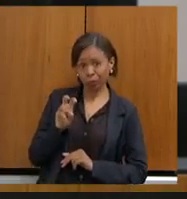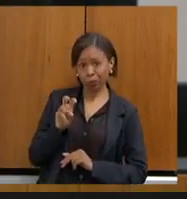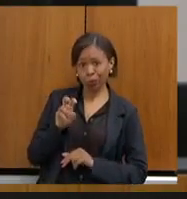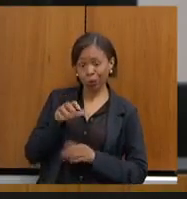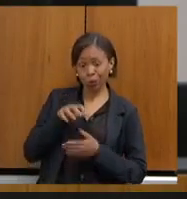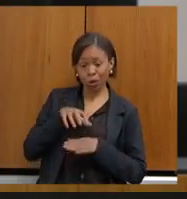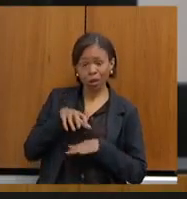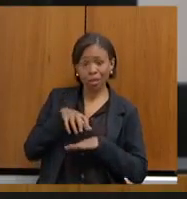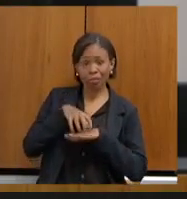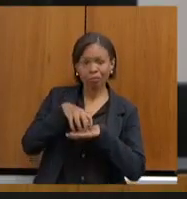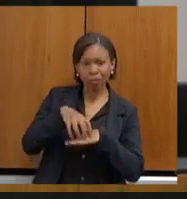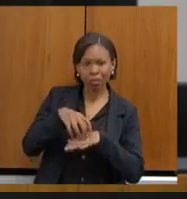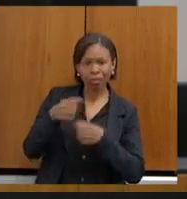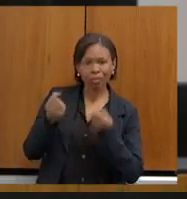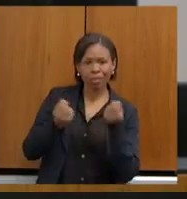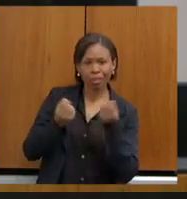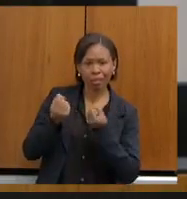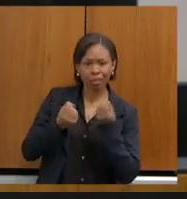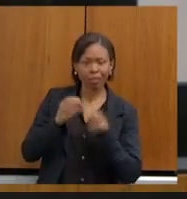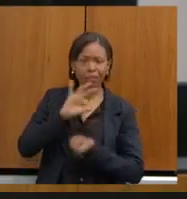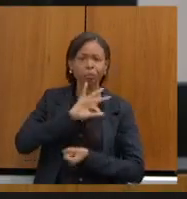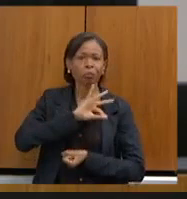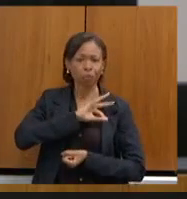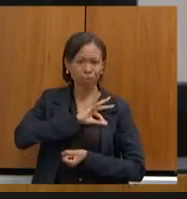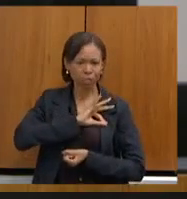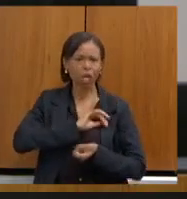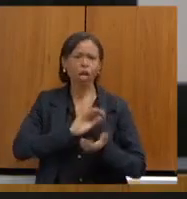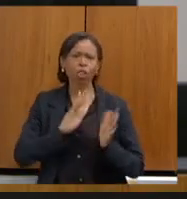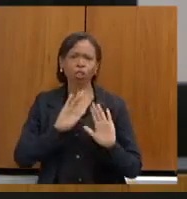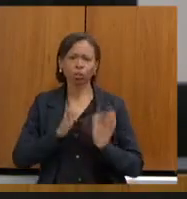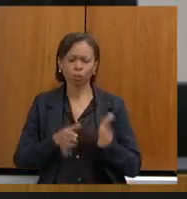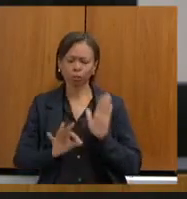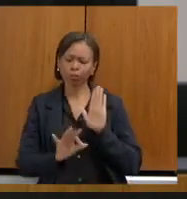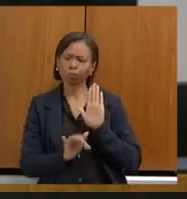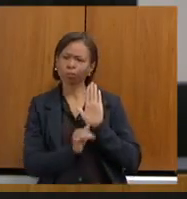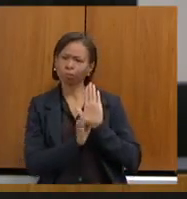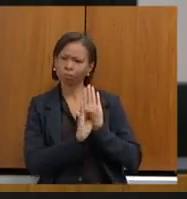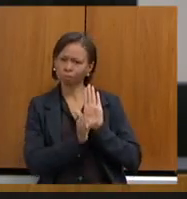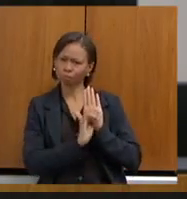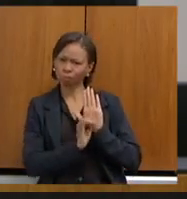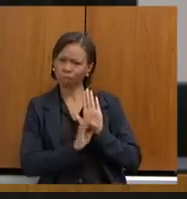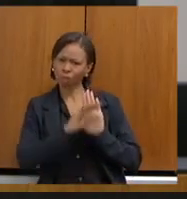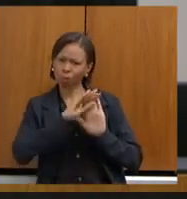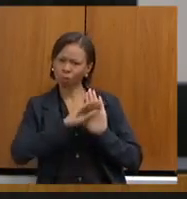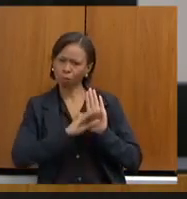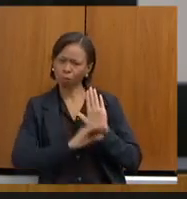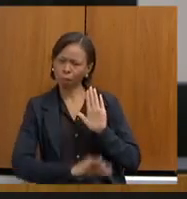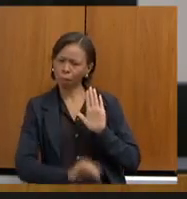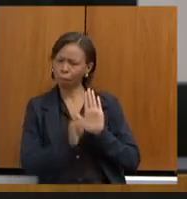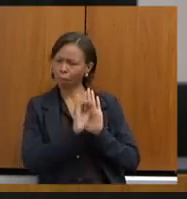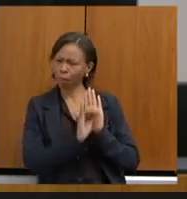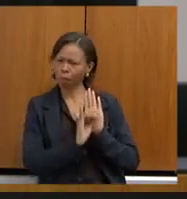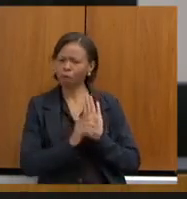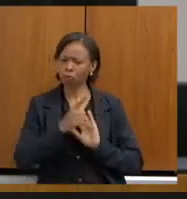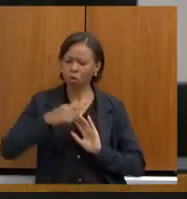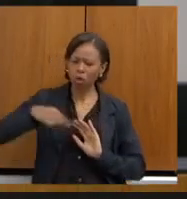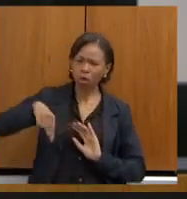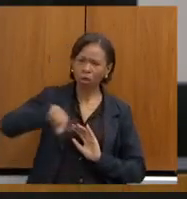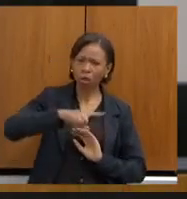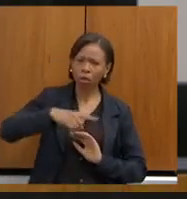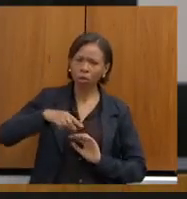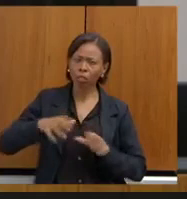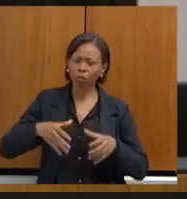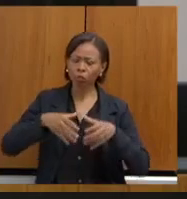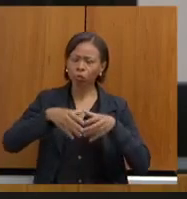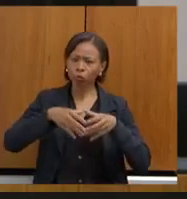todo o edital o interesse por essa por esse grupo de Oficiais que vem conduzida com maestria por tão